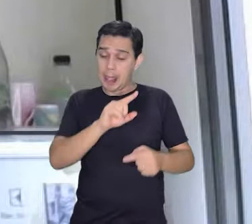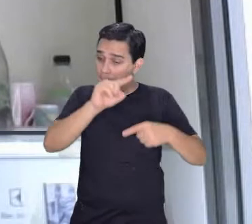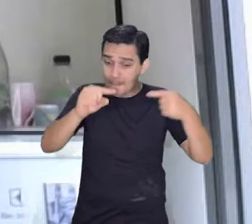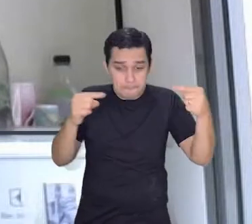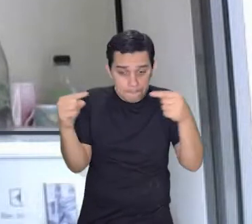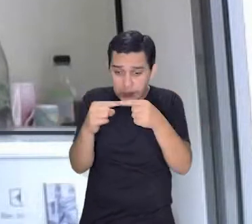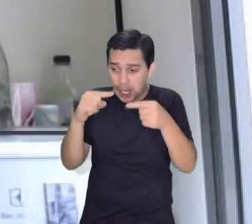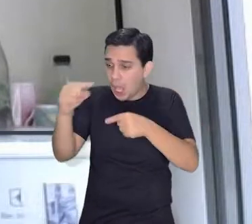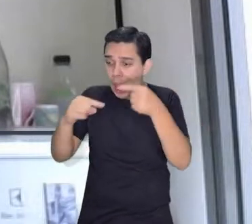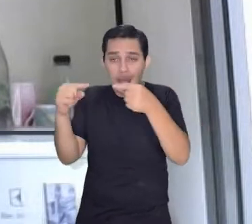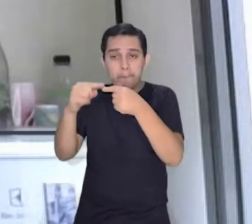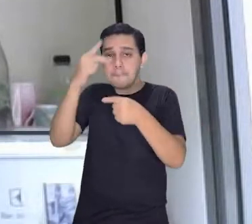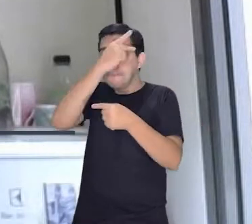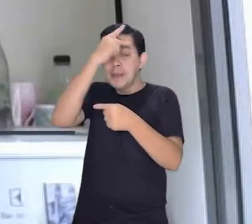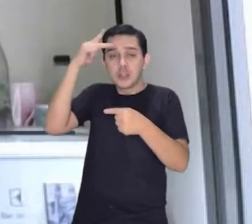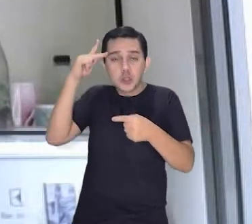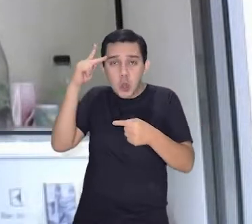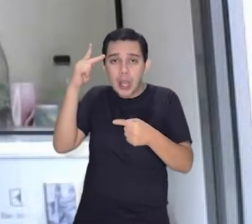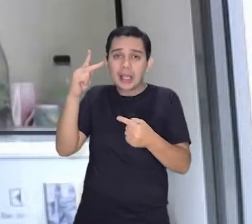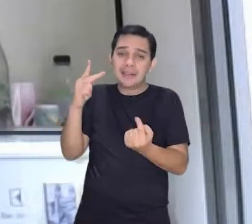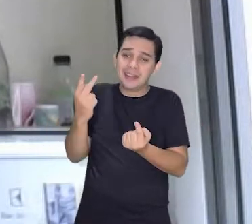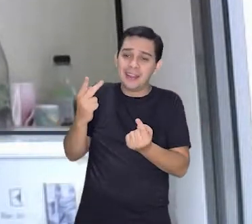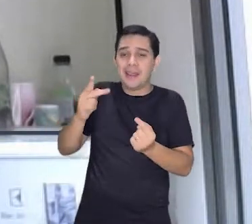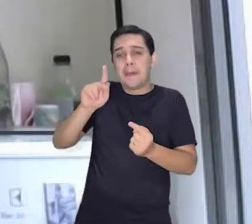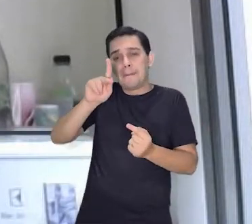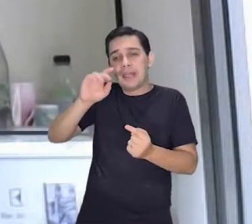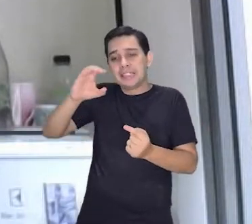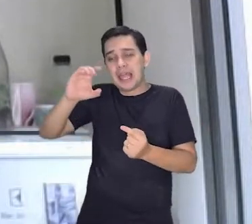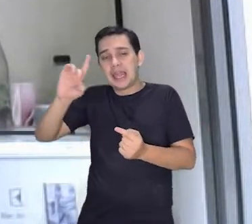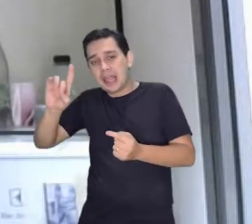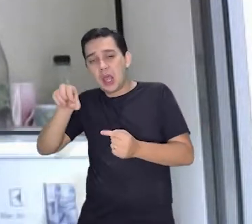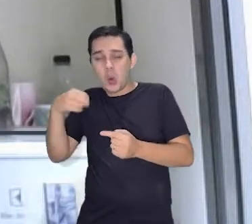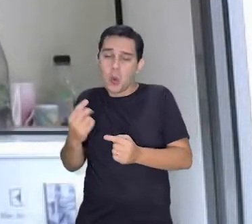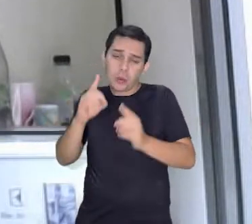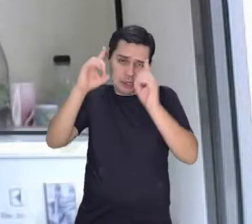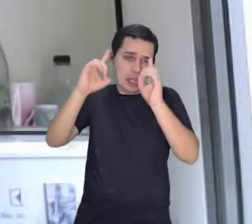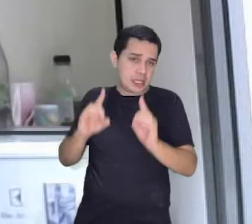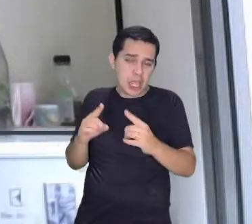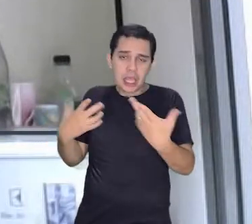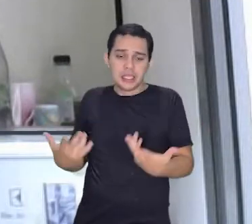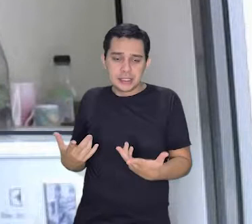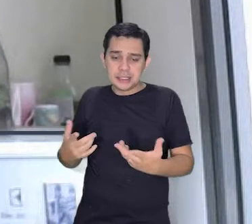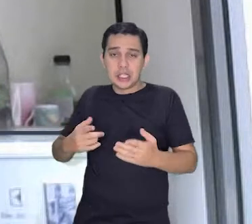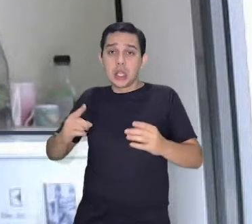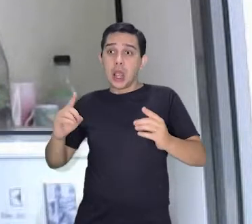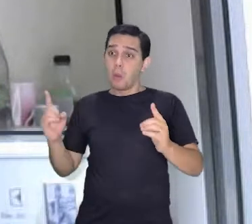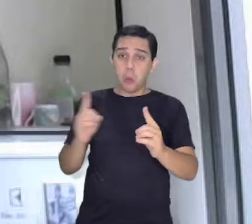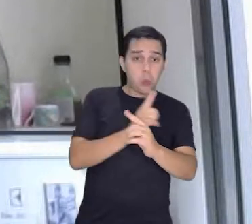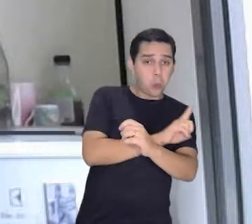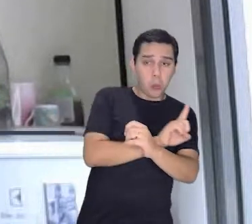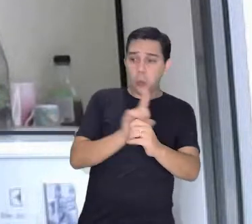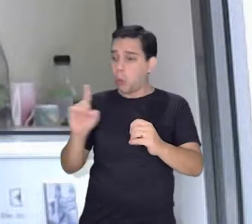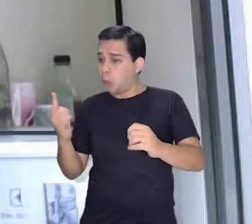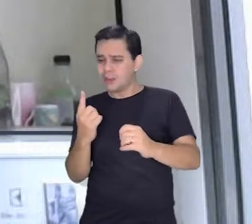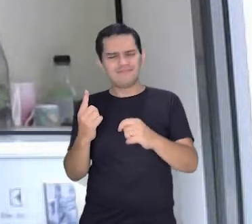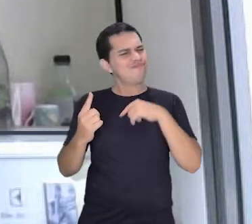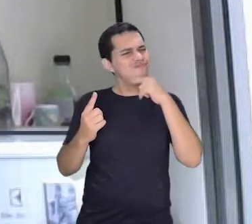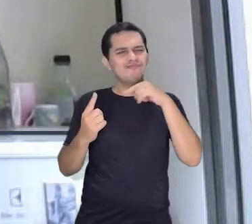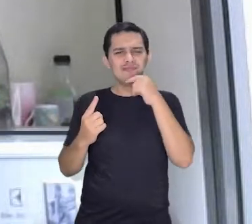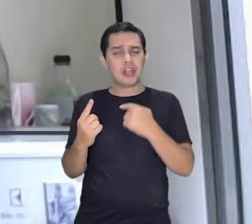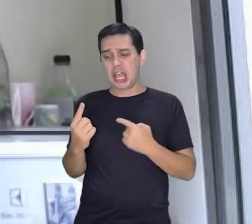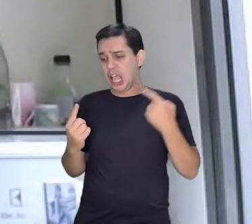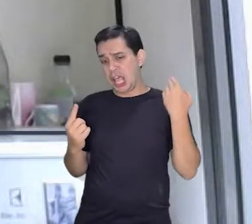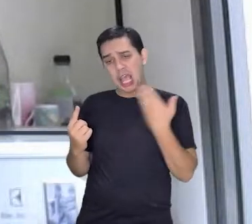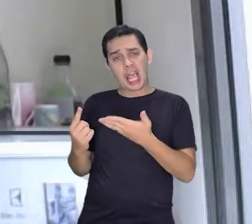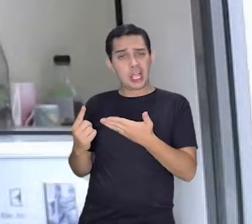adequadas para as pessoas com mobilidade reduzida ou pessoas com deficiência transitarem de